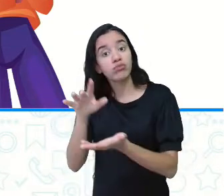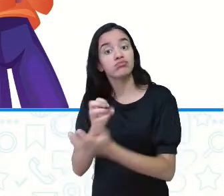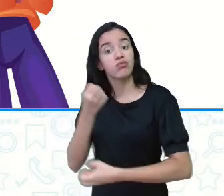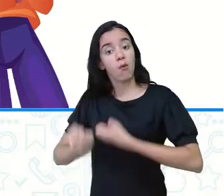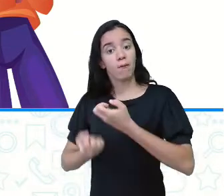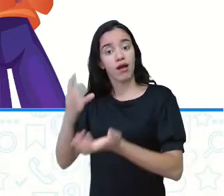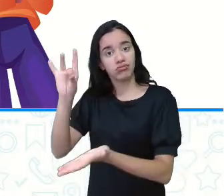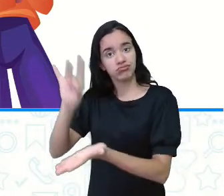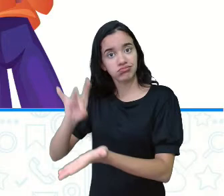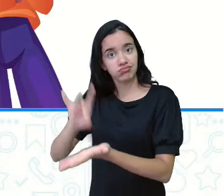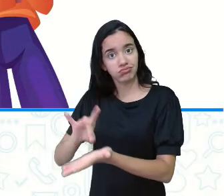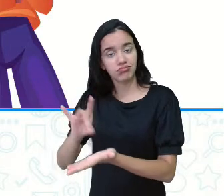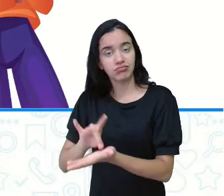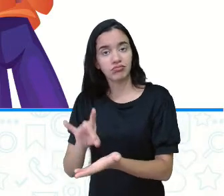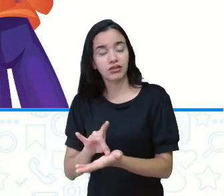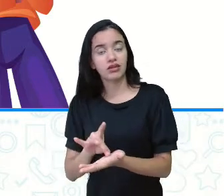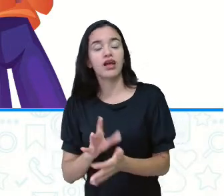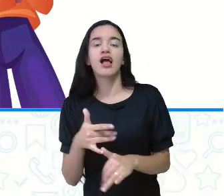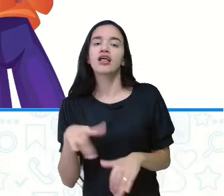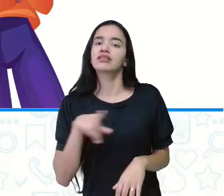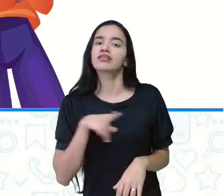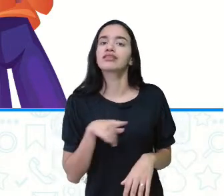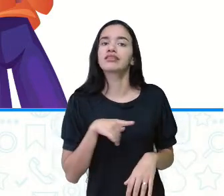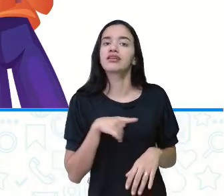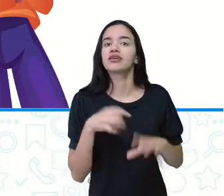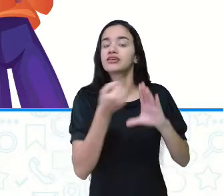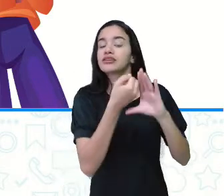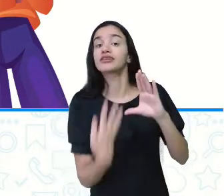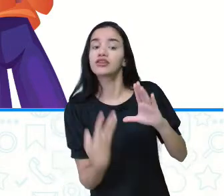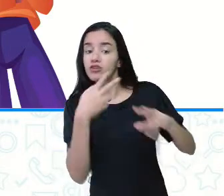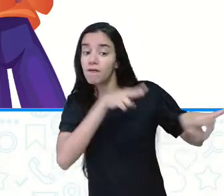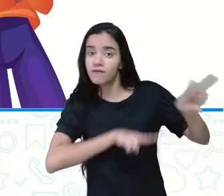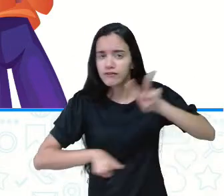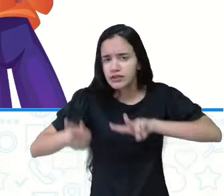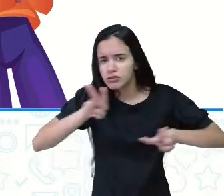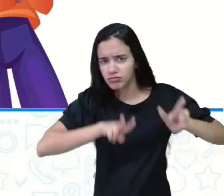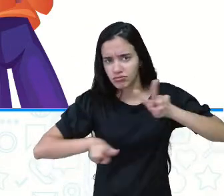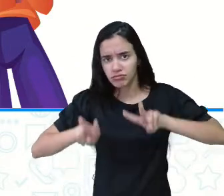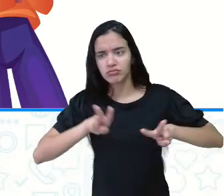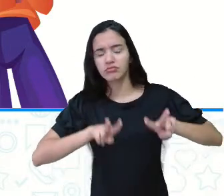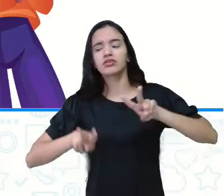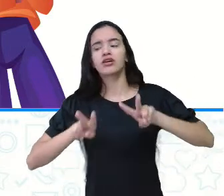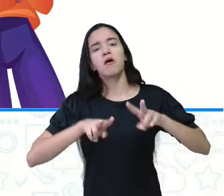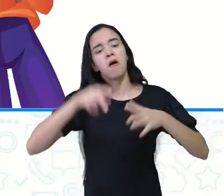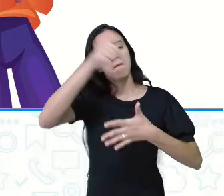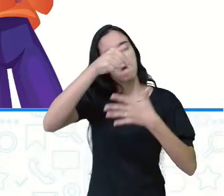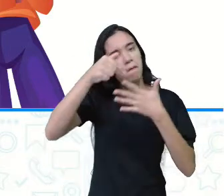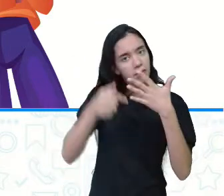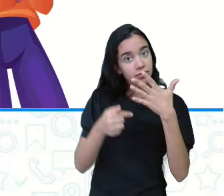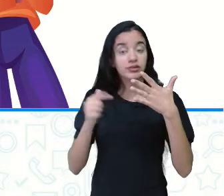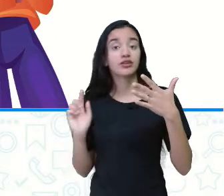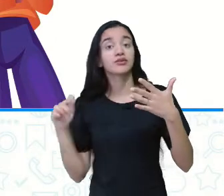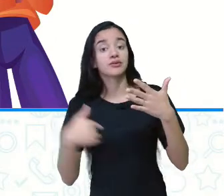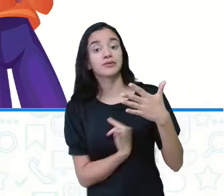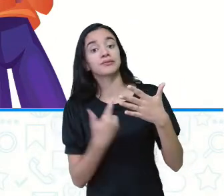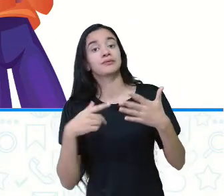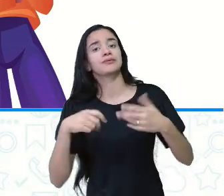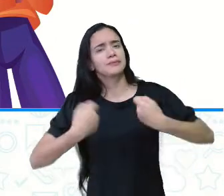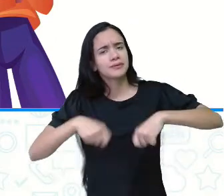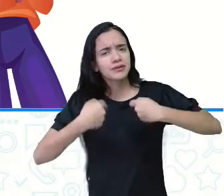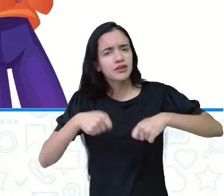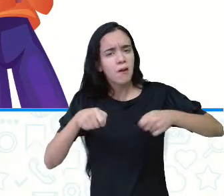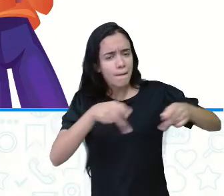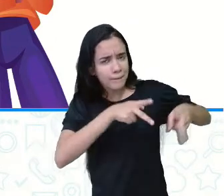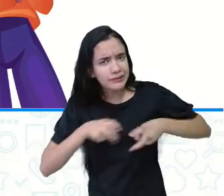concreto? Eles fazem uso de elementos visuais, tá? Nós precisamos